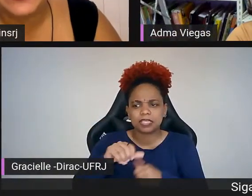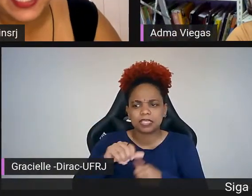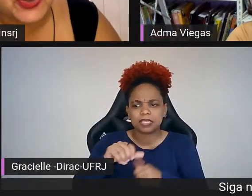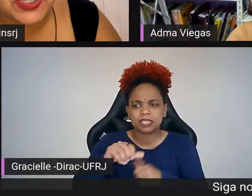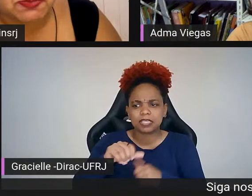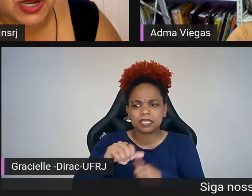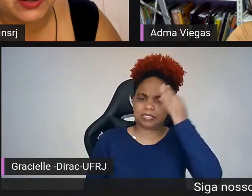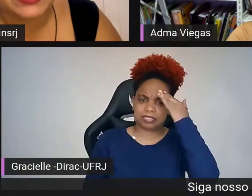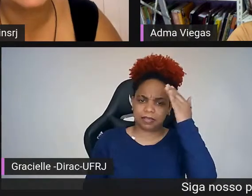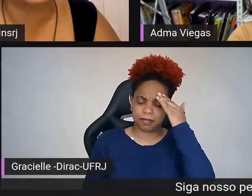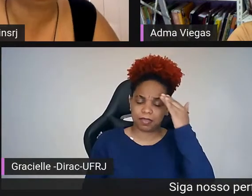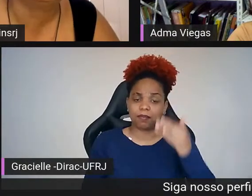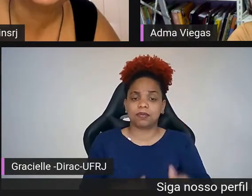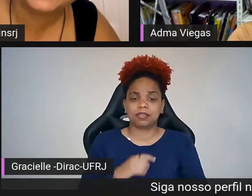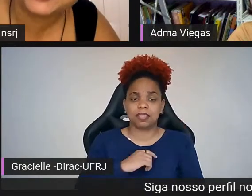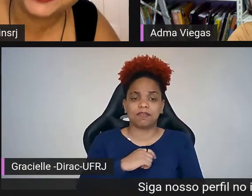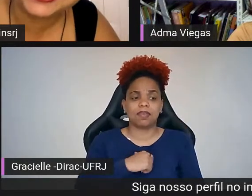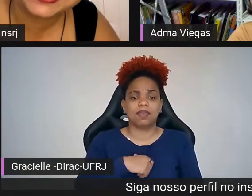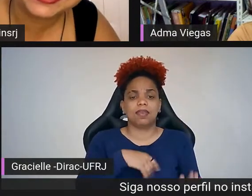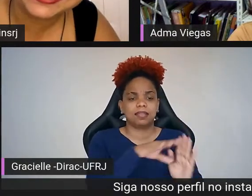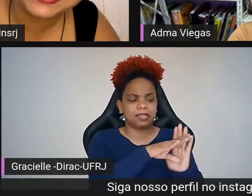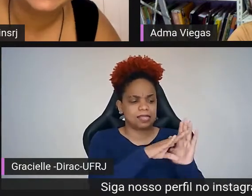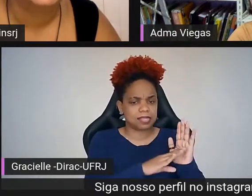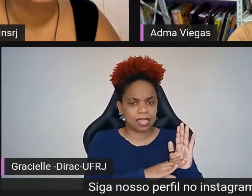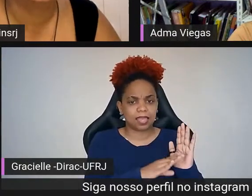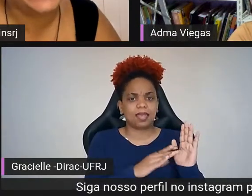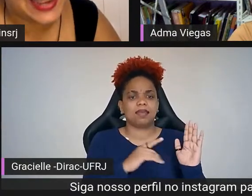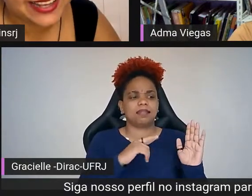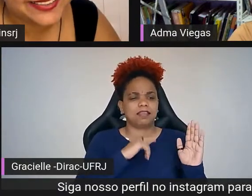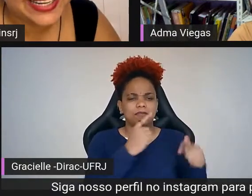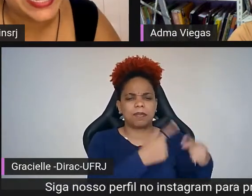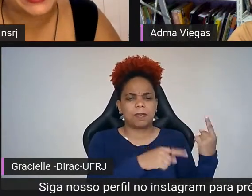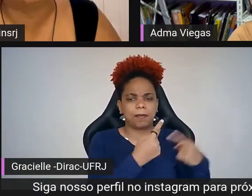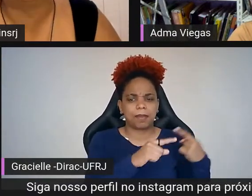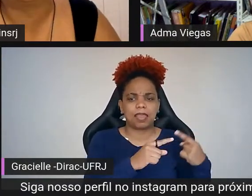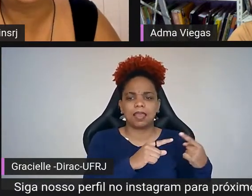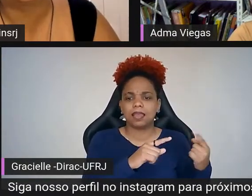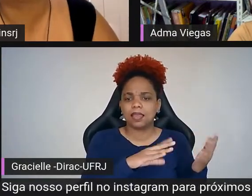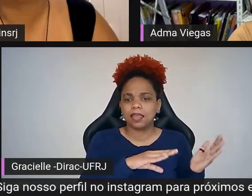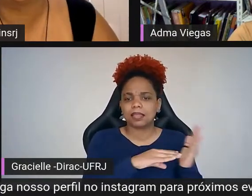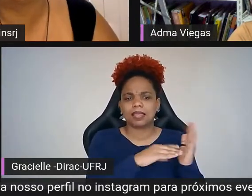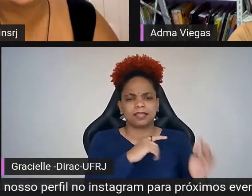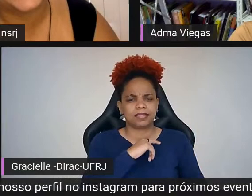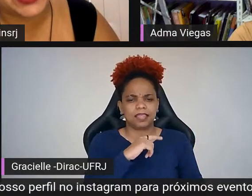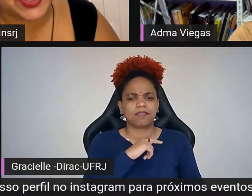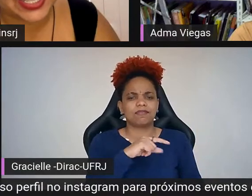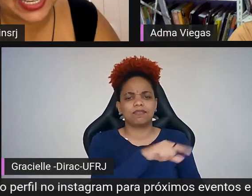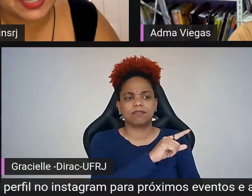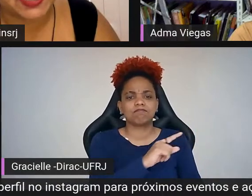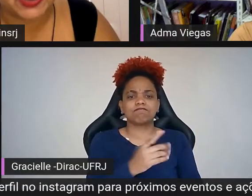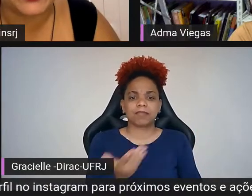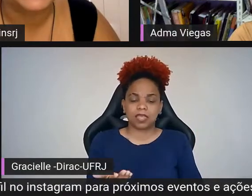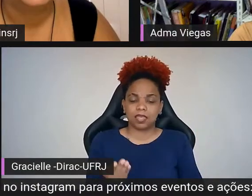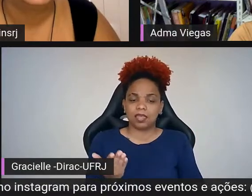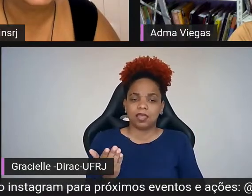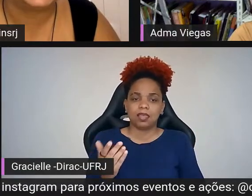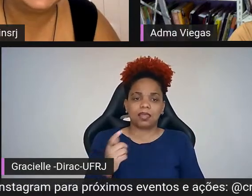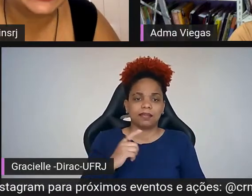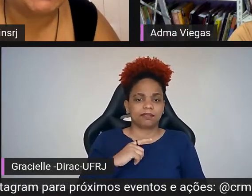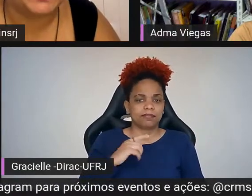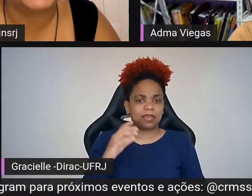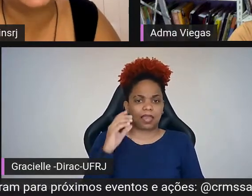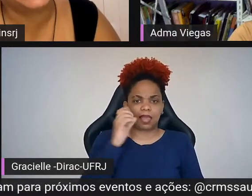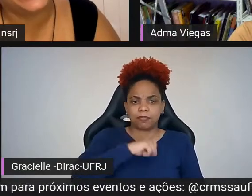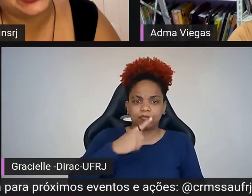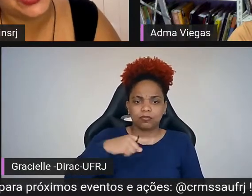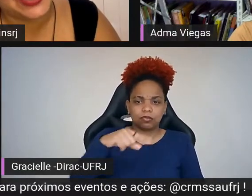de negociar suas pautas, deixam as nossas de lado, né? Rapidamente soltam as nossas mãos. E aí,